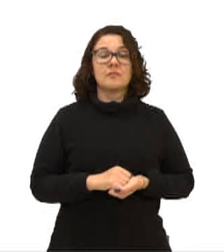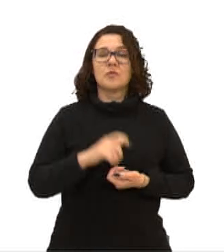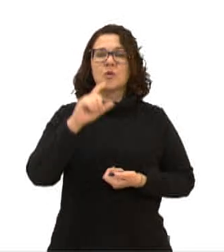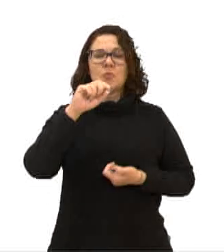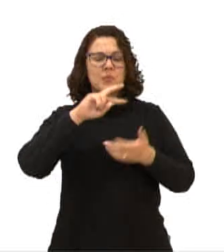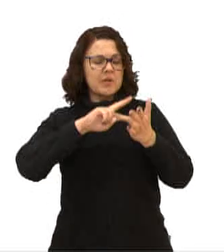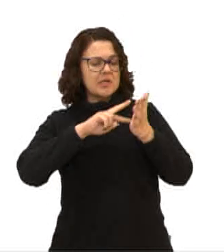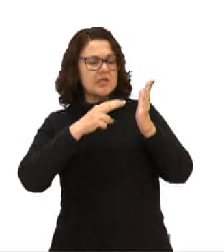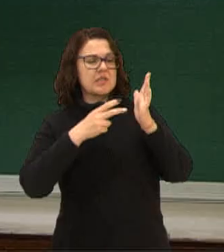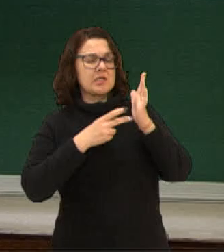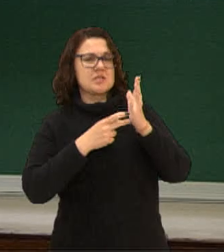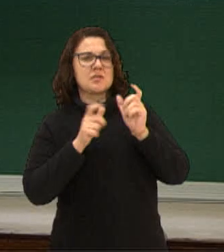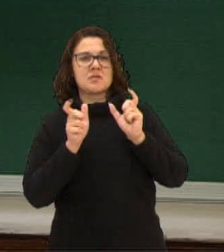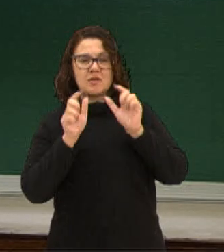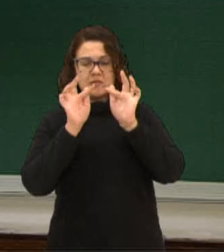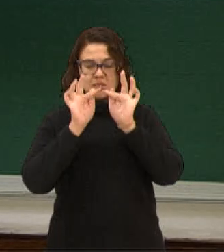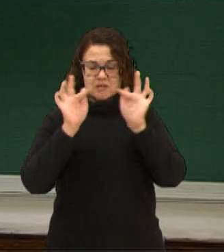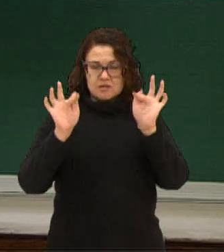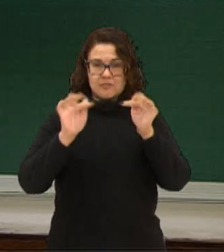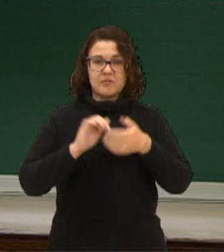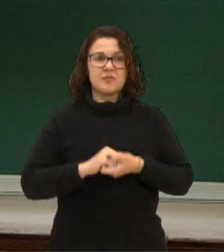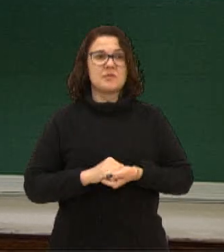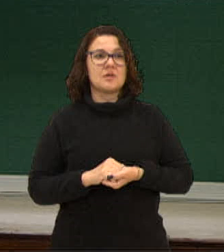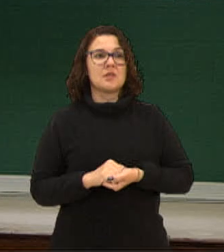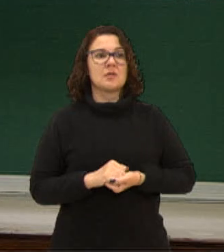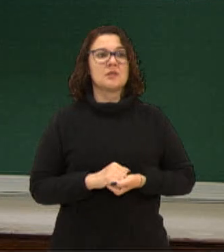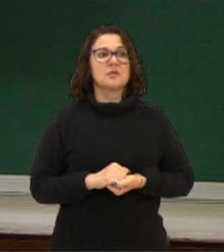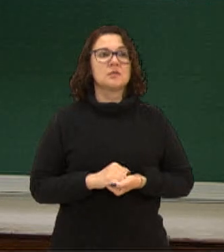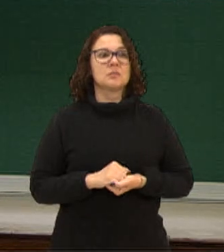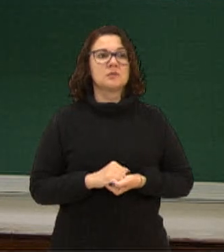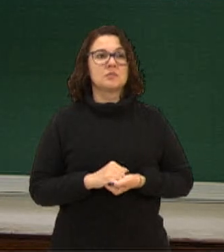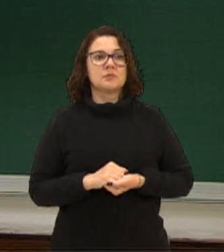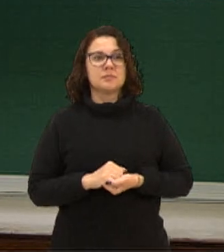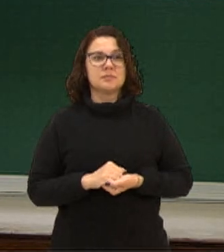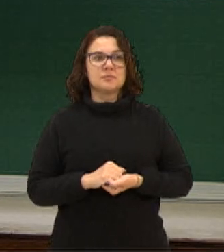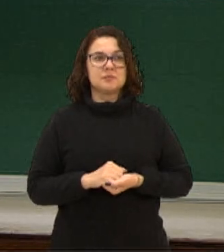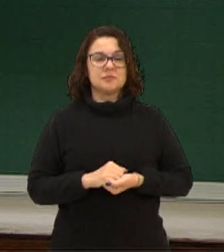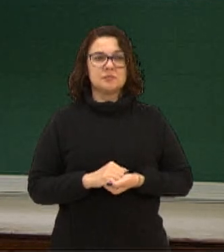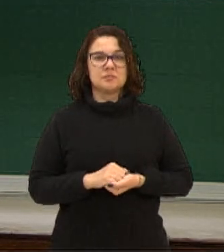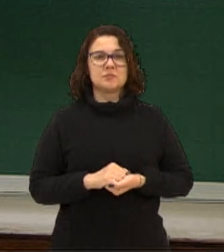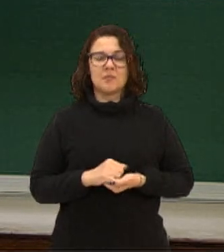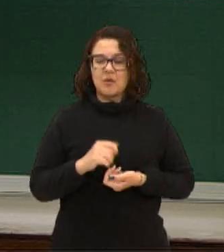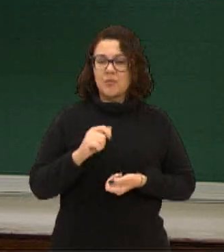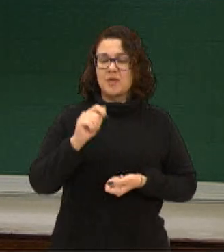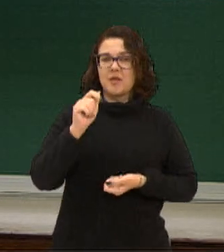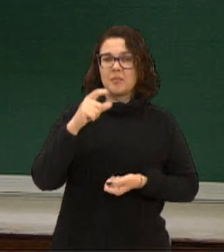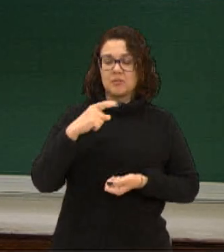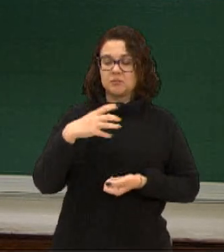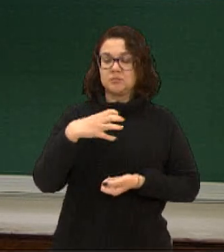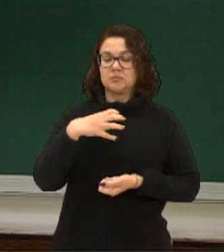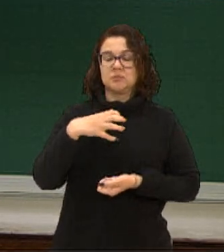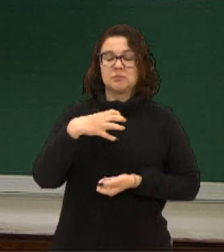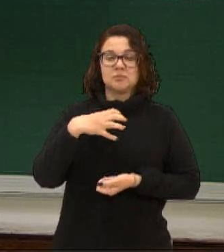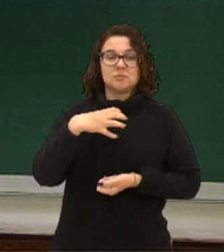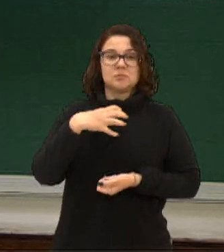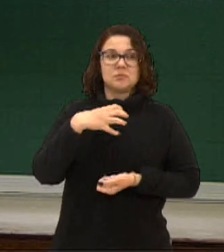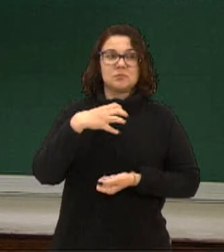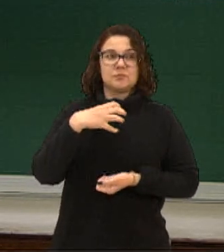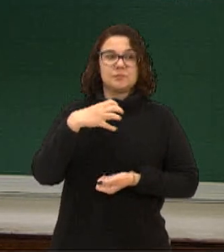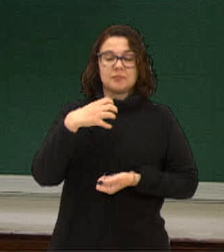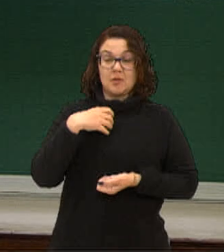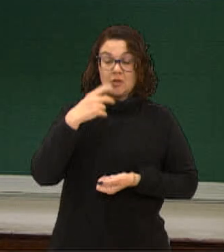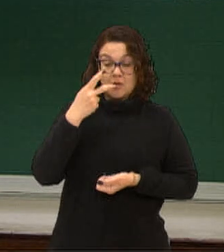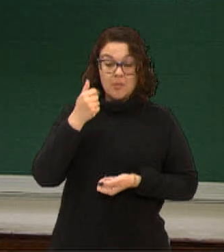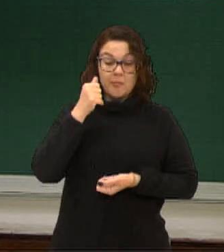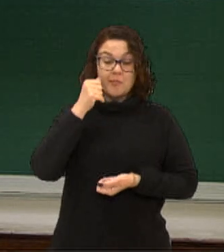que seria aí o sentido dessas palavras? Impudicia del embrutecimiento. Seria essa atitude aqui na